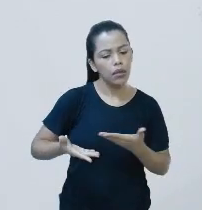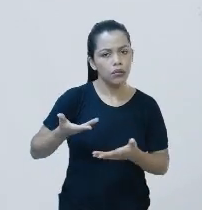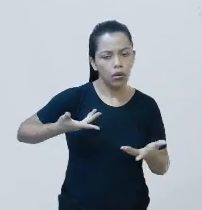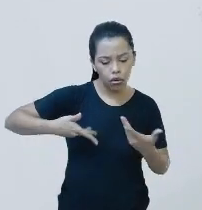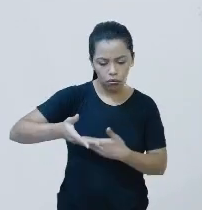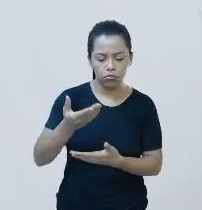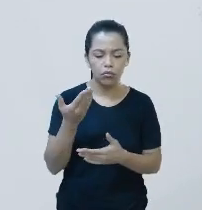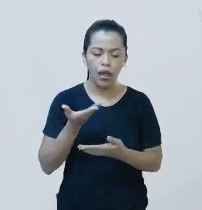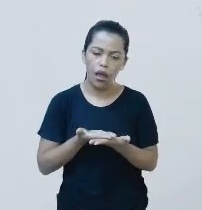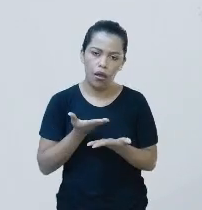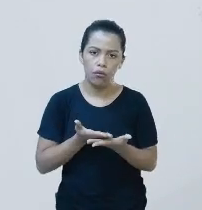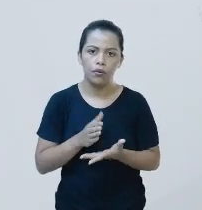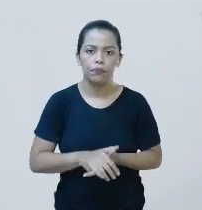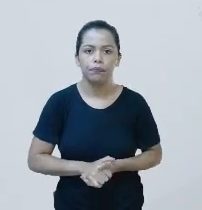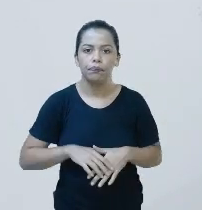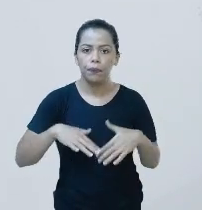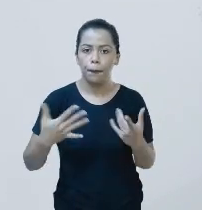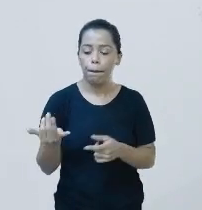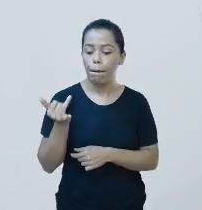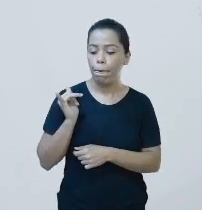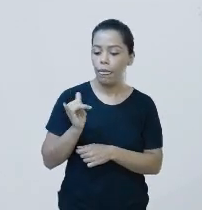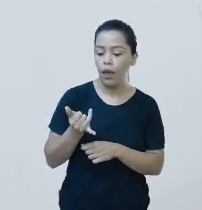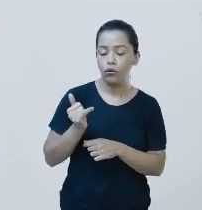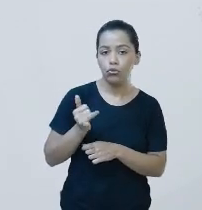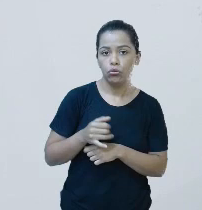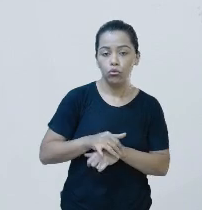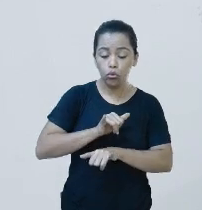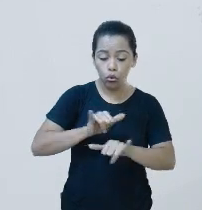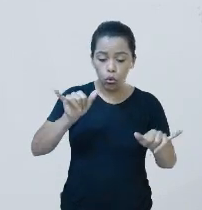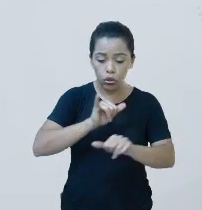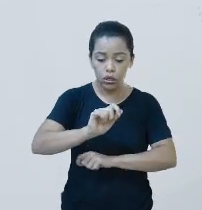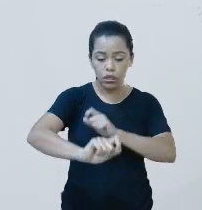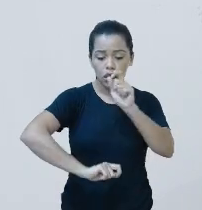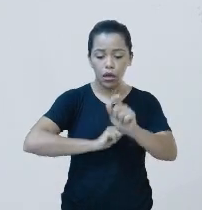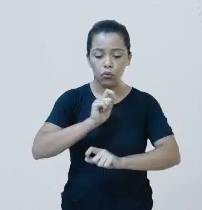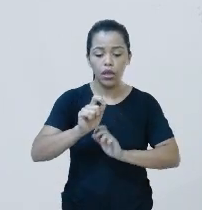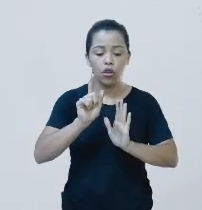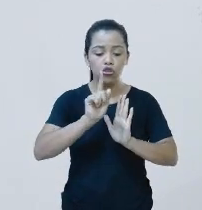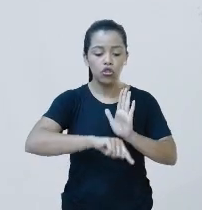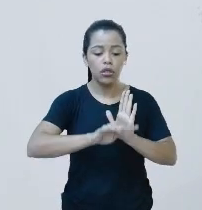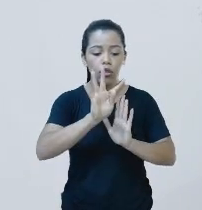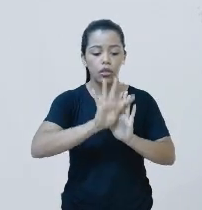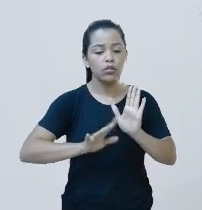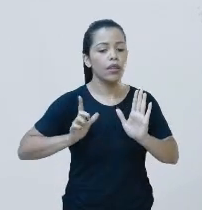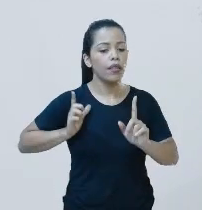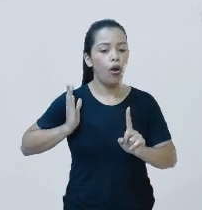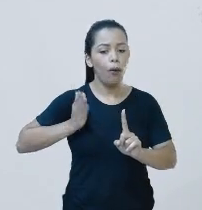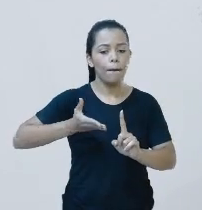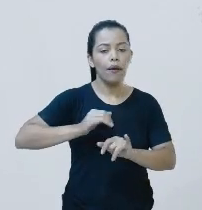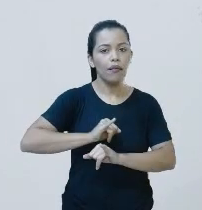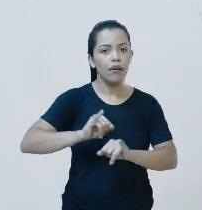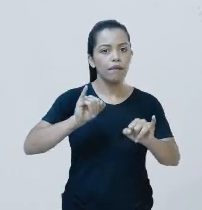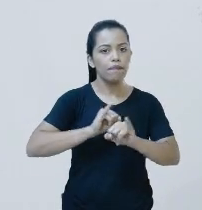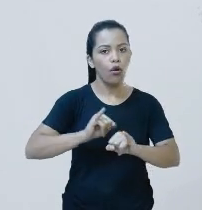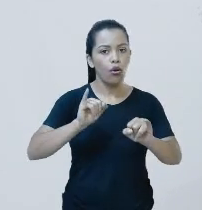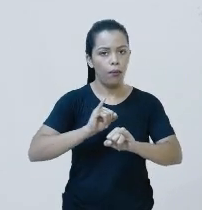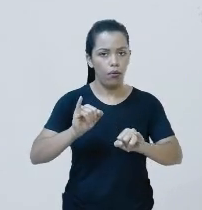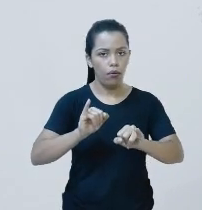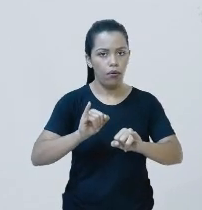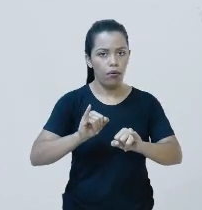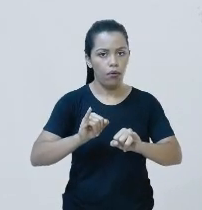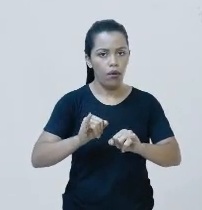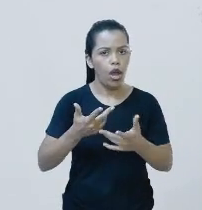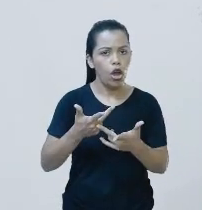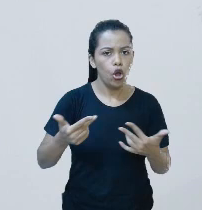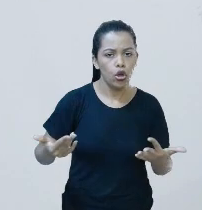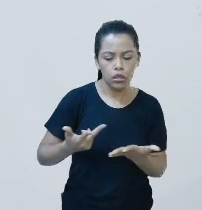Vamos lá? A notícia é um gênero textual que tem como objetivo informar fatos